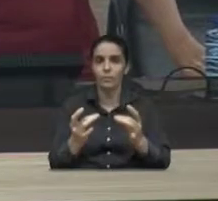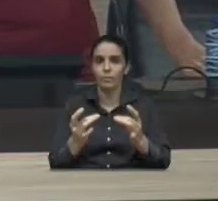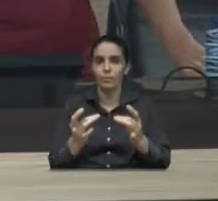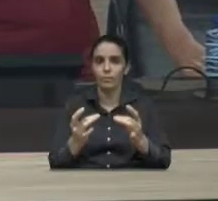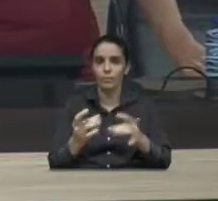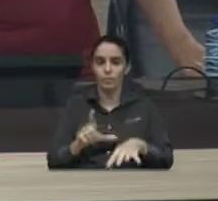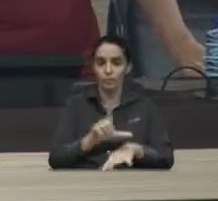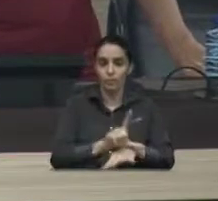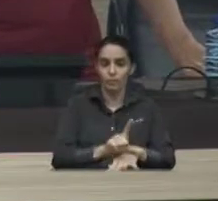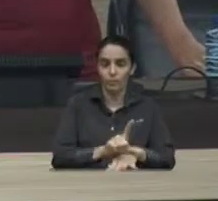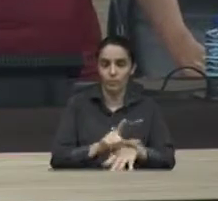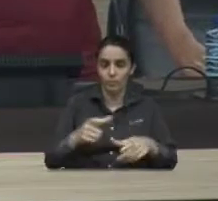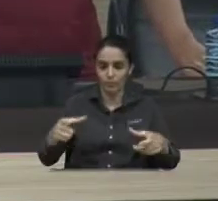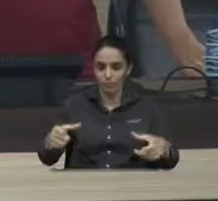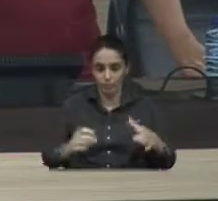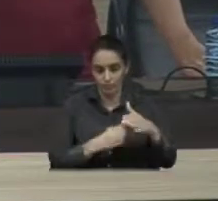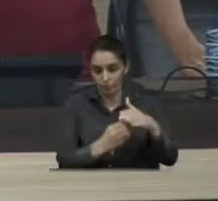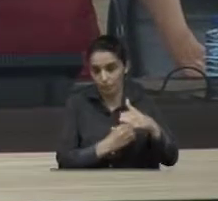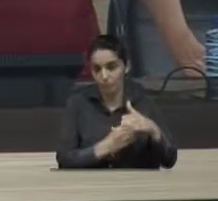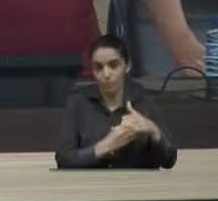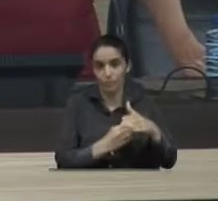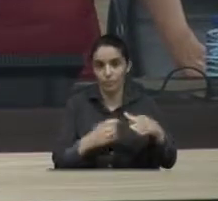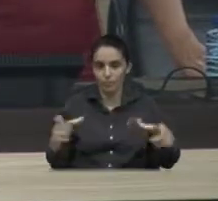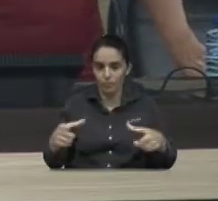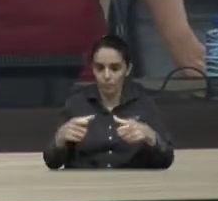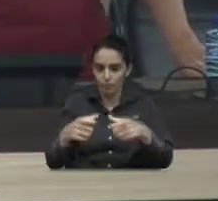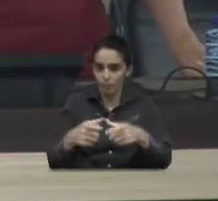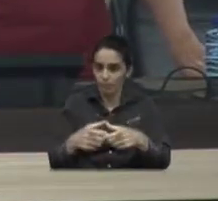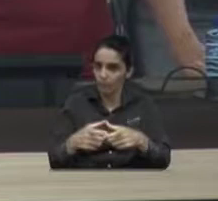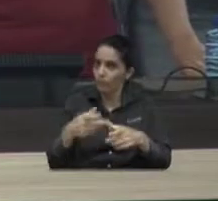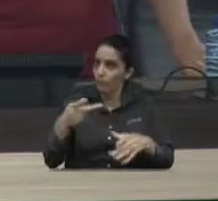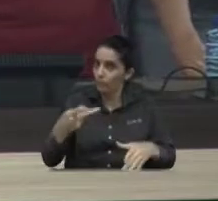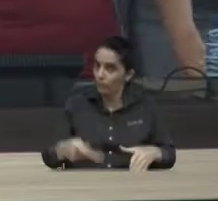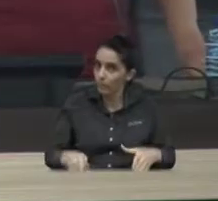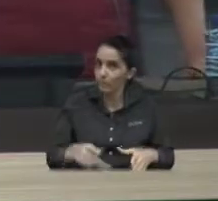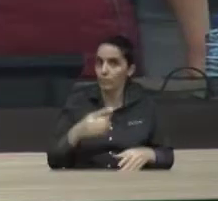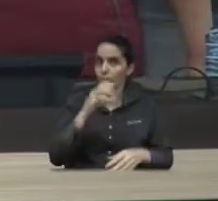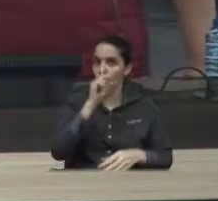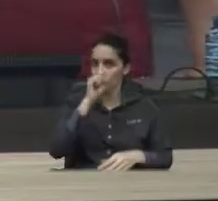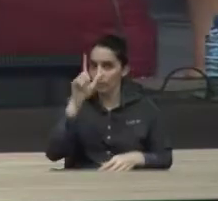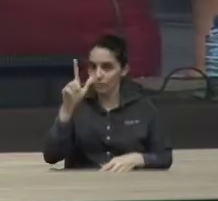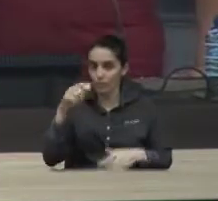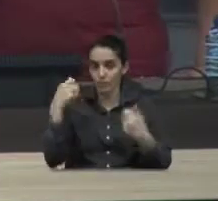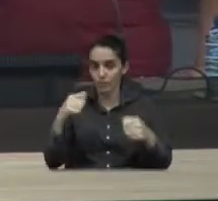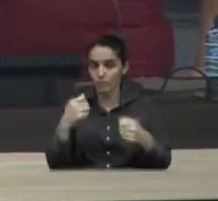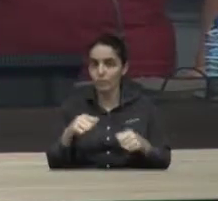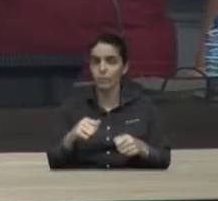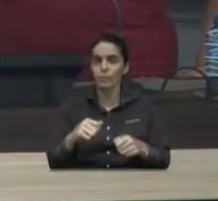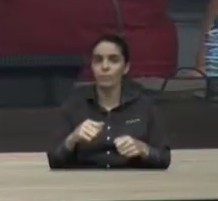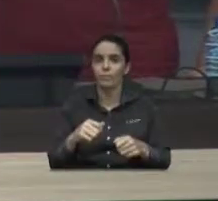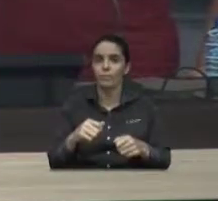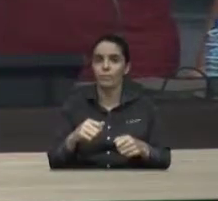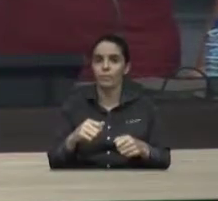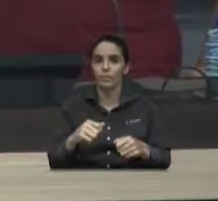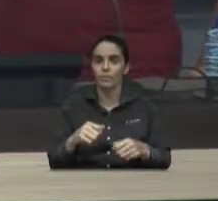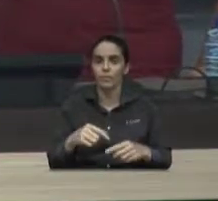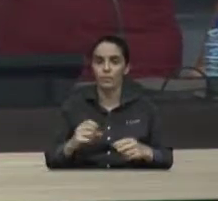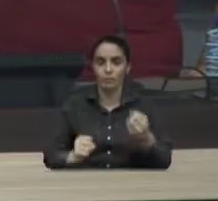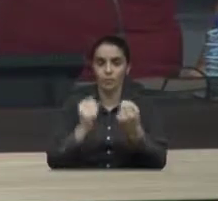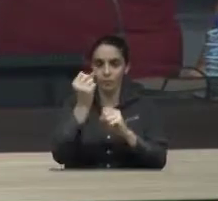médios, né? O que vamos dar de incentivo às grandes empresas que têm um poder